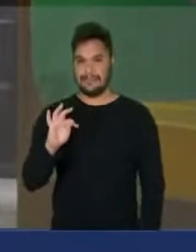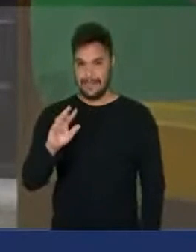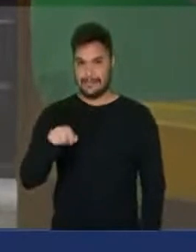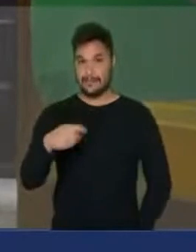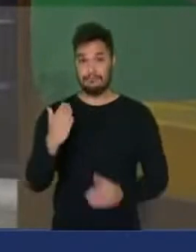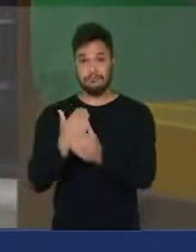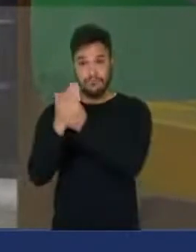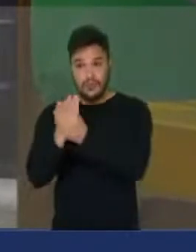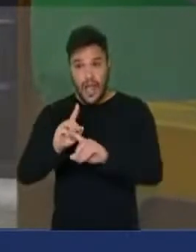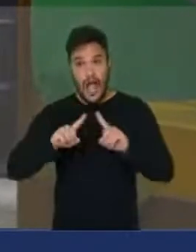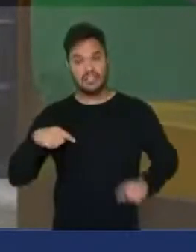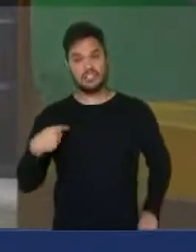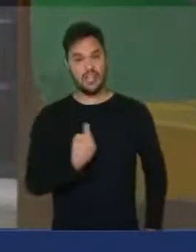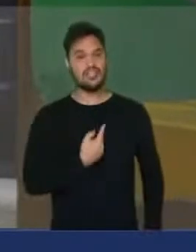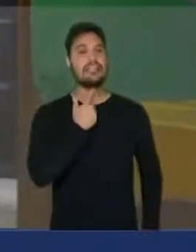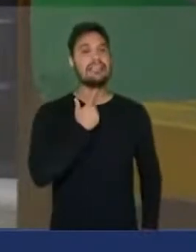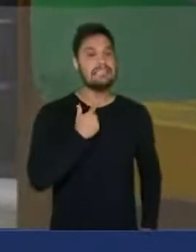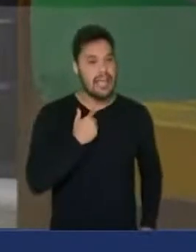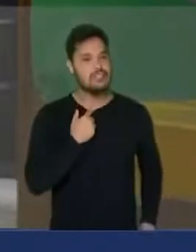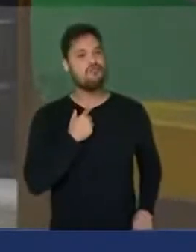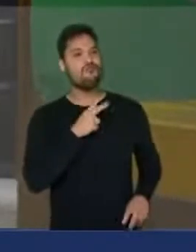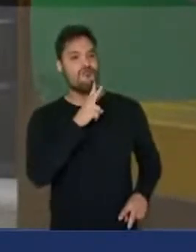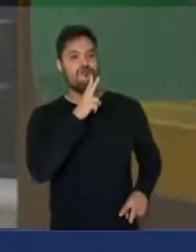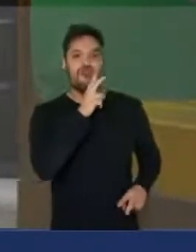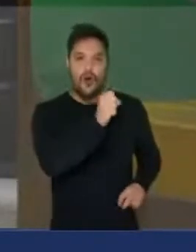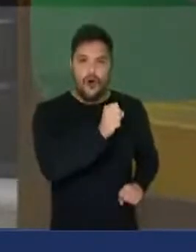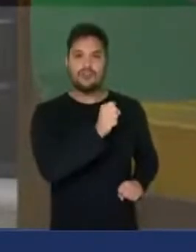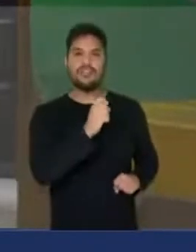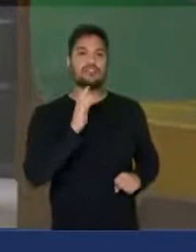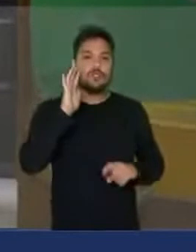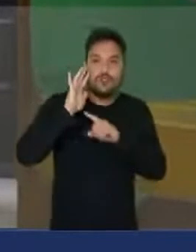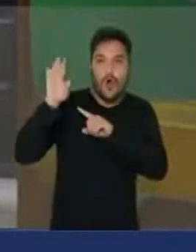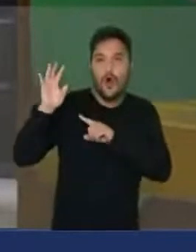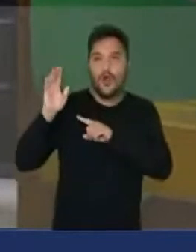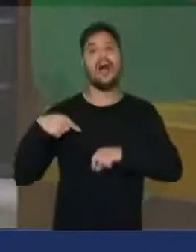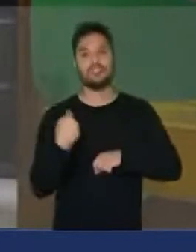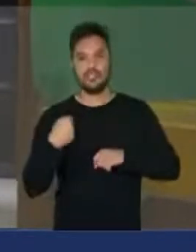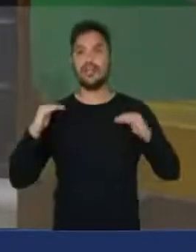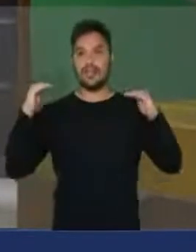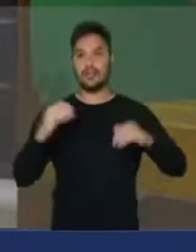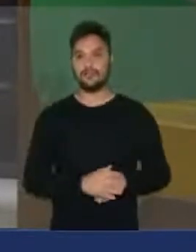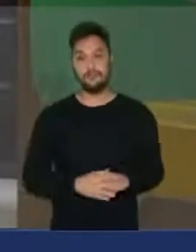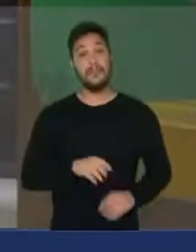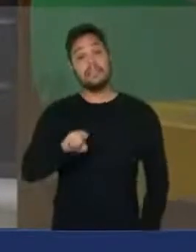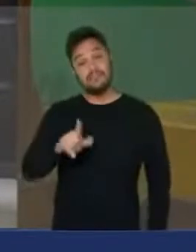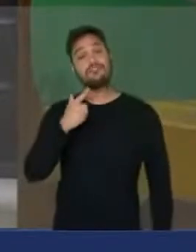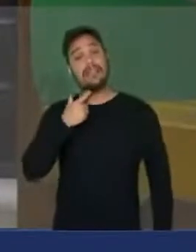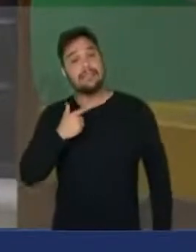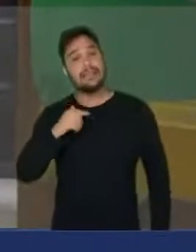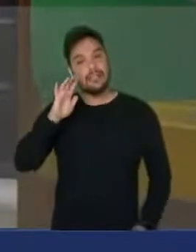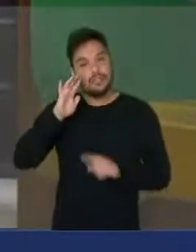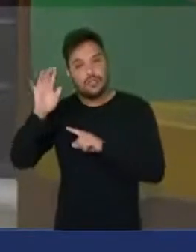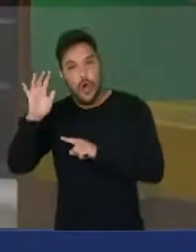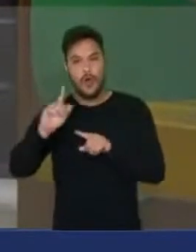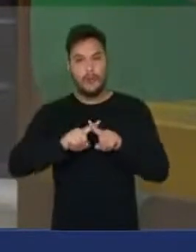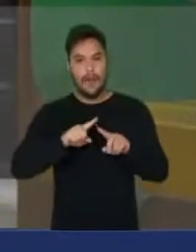o tamanho do nosso desejo, nós somos o tamanho dos nossos sonhos. Se vocês desejam e sonham mais engajamento